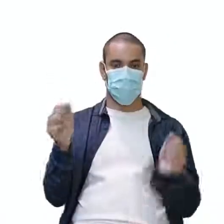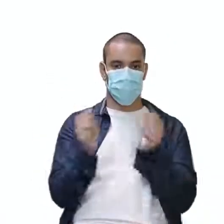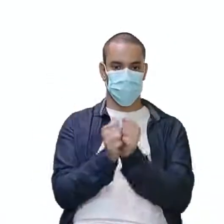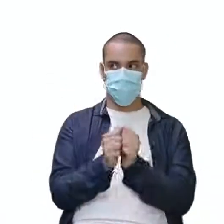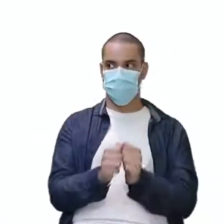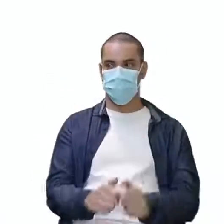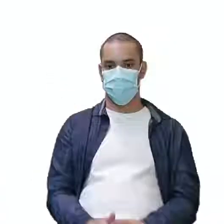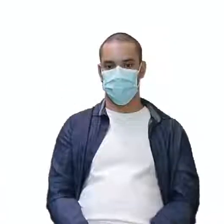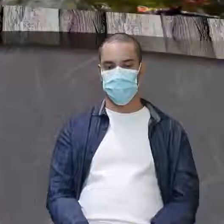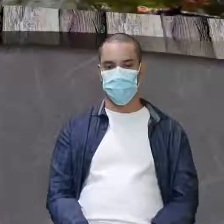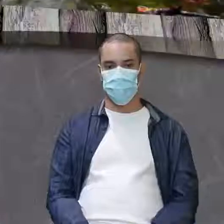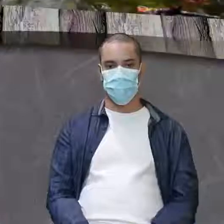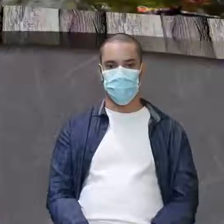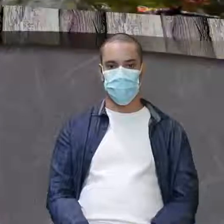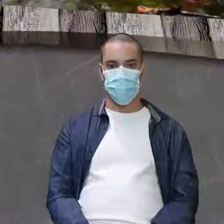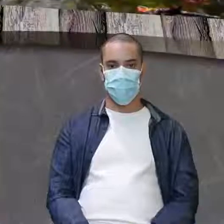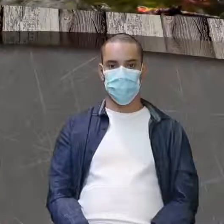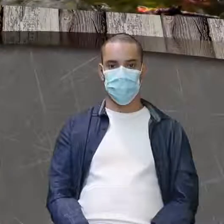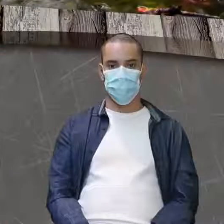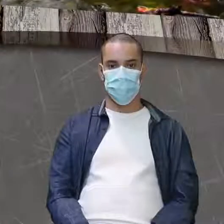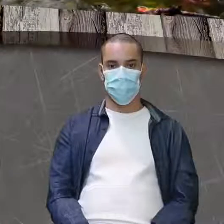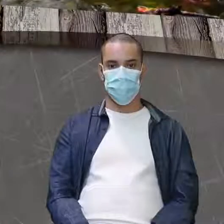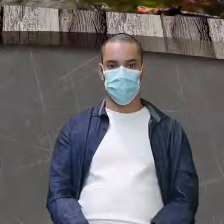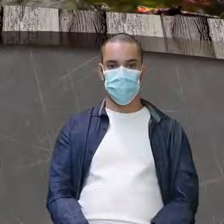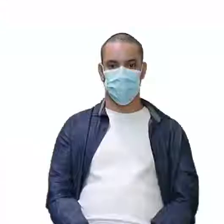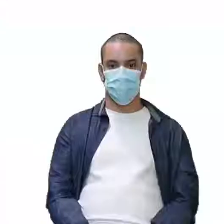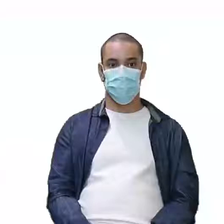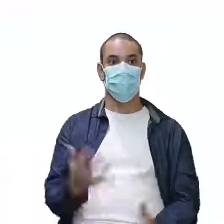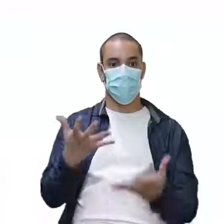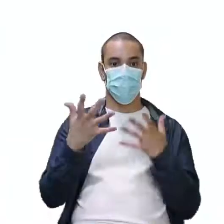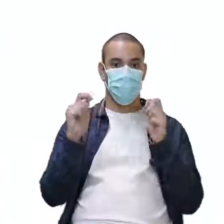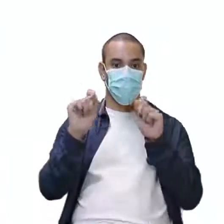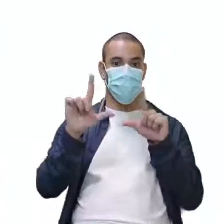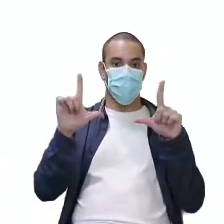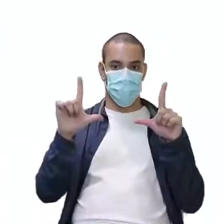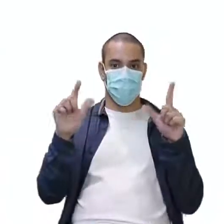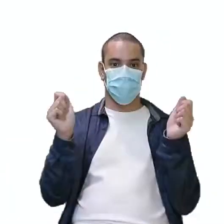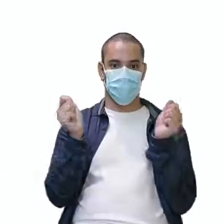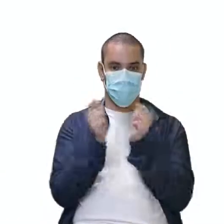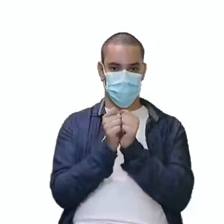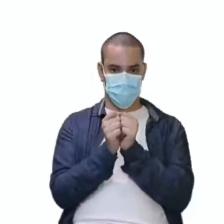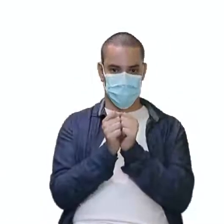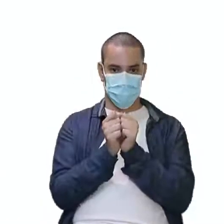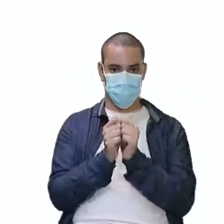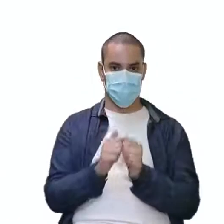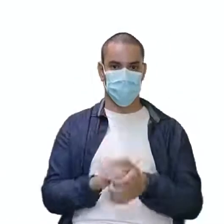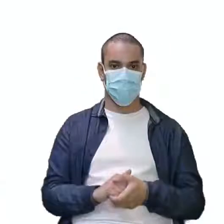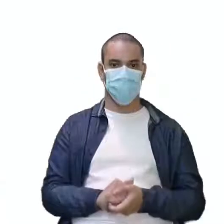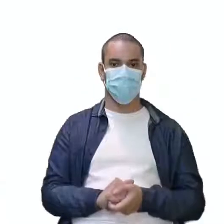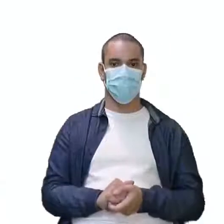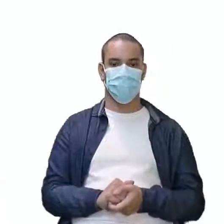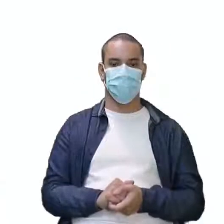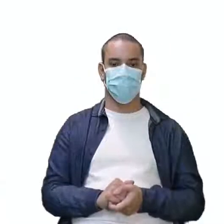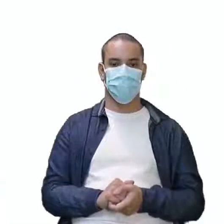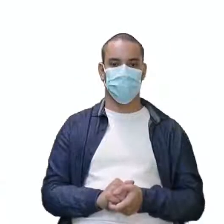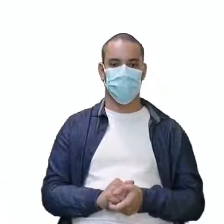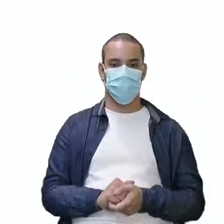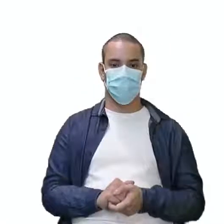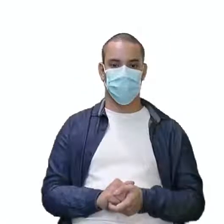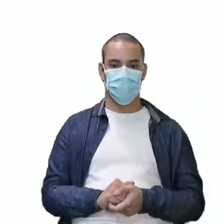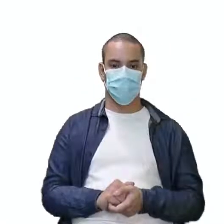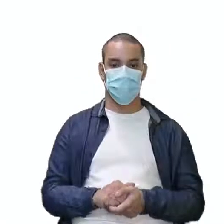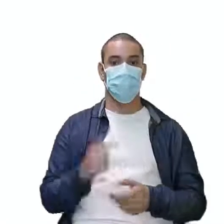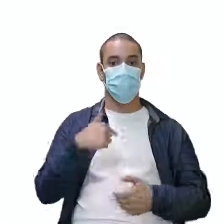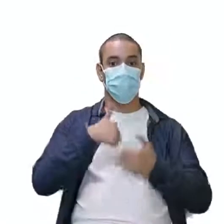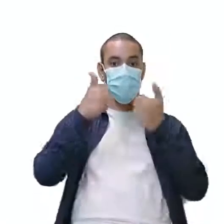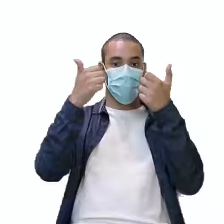favor. Do slide, não, do slide. Desculpa. Aí. Então,